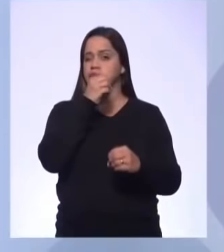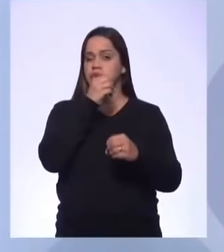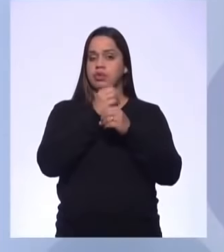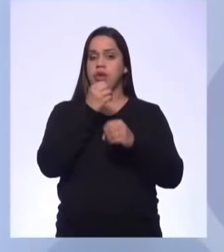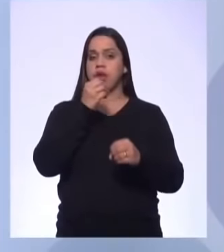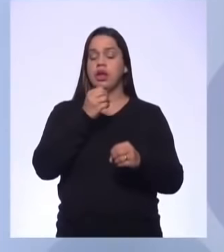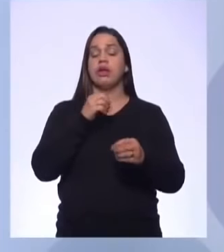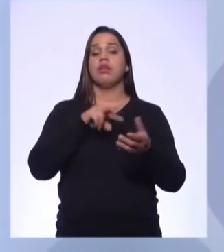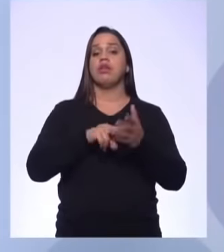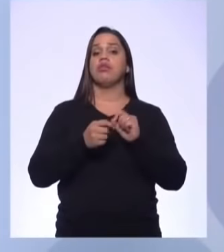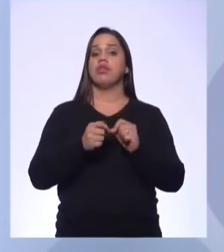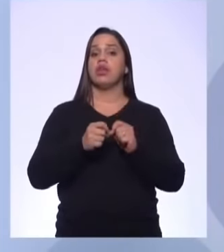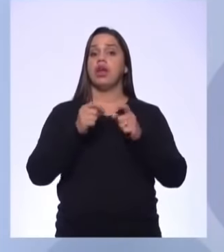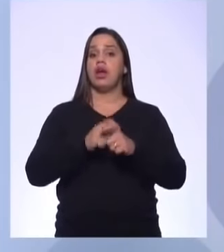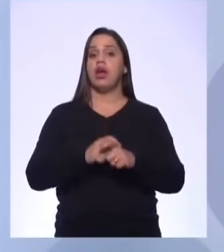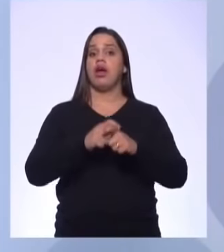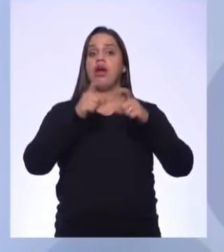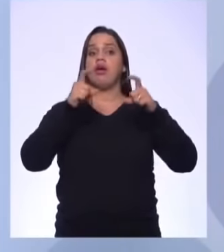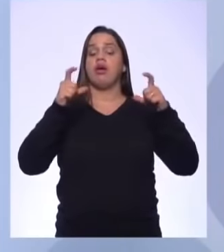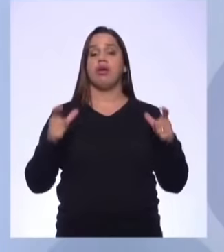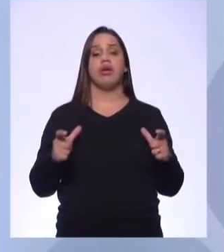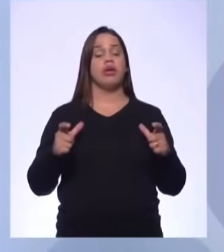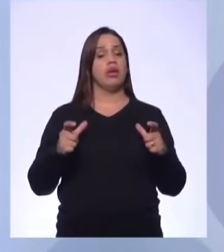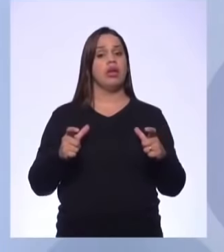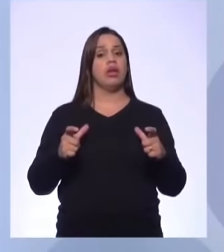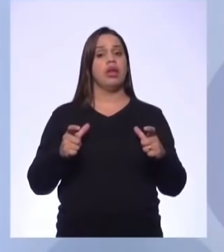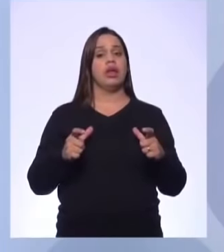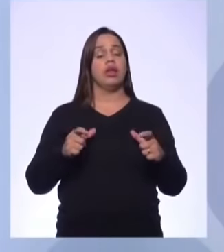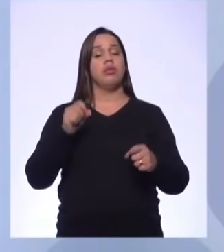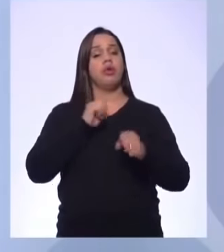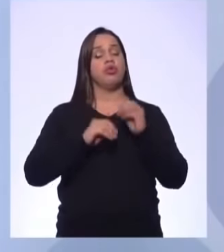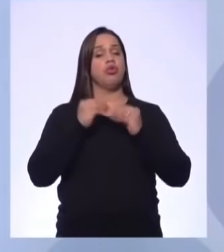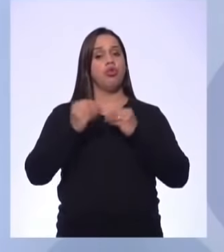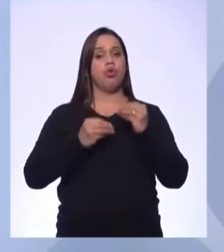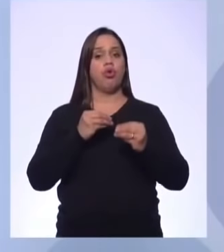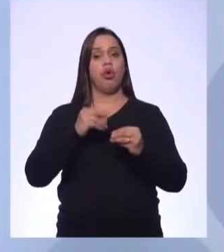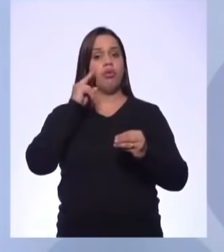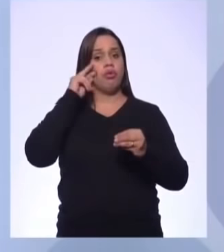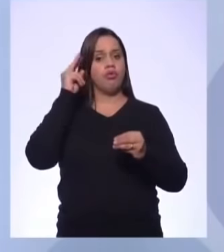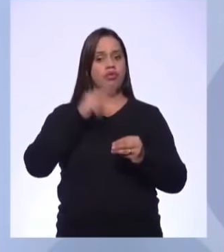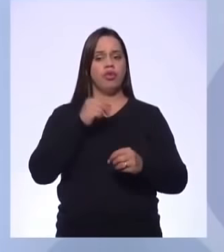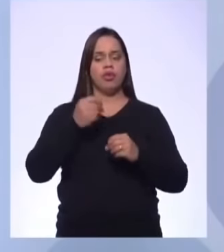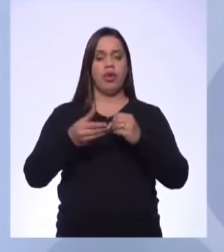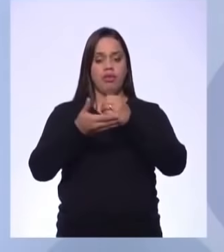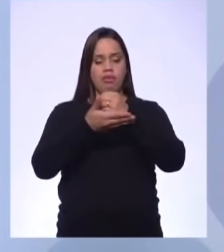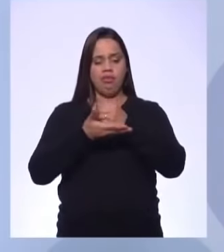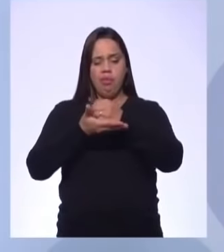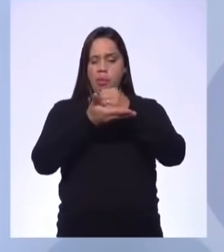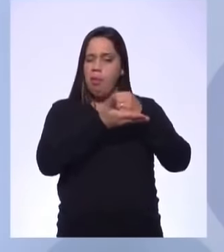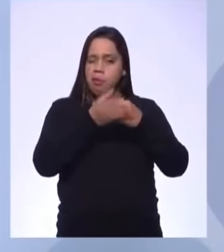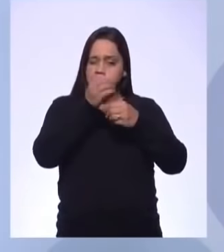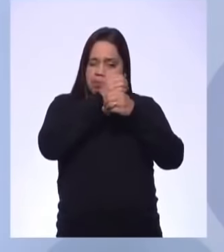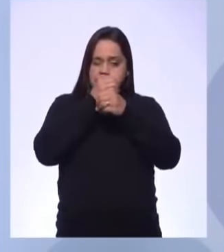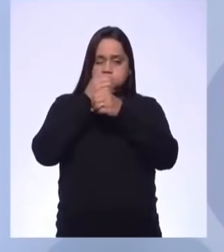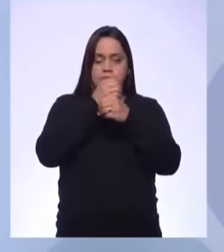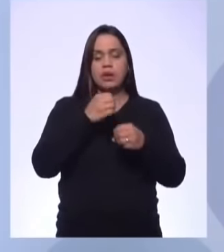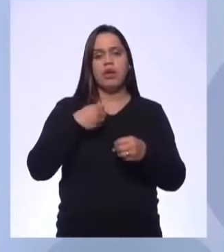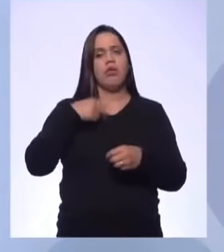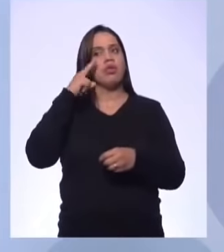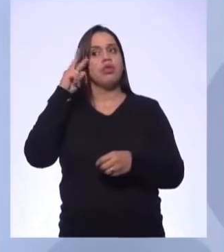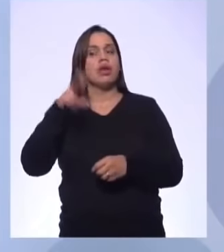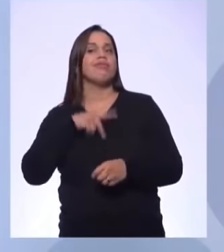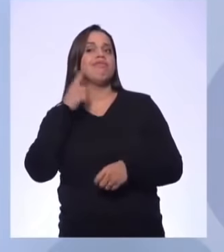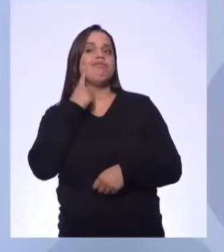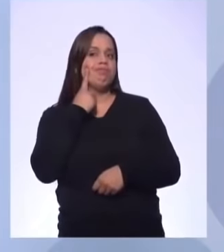microscópio? Eles podem ser vistos através do microscópio. Então, eu deduzi que isso daqui,